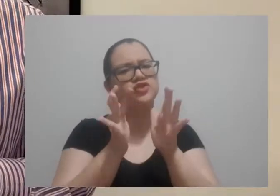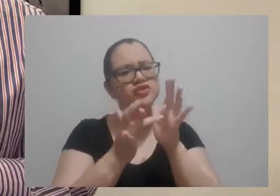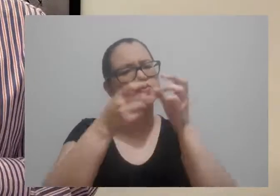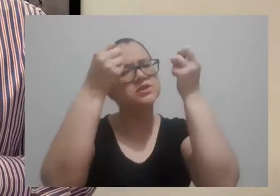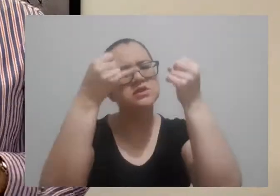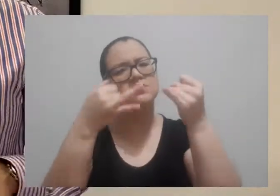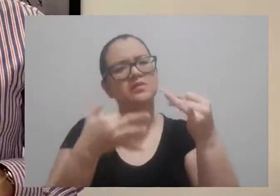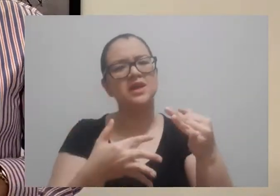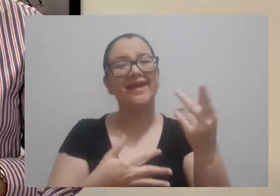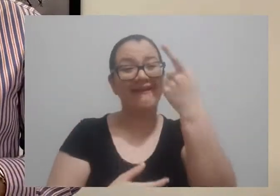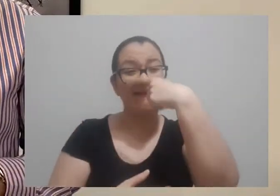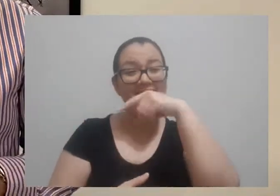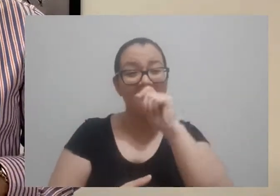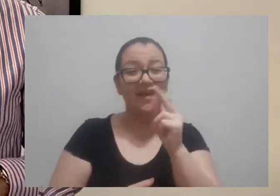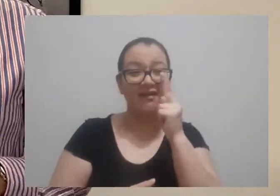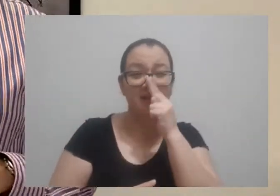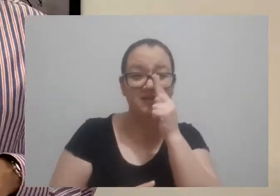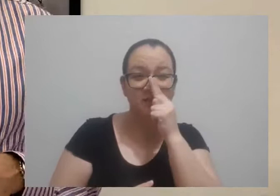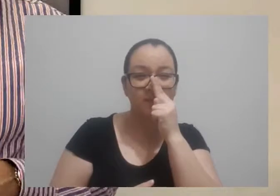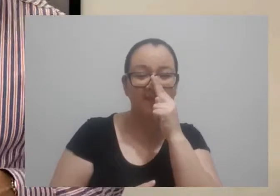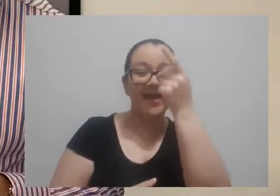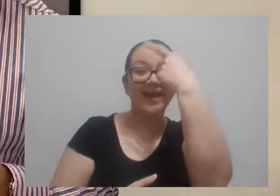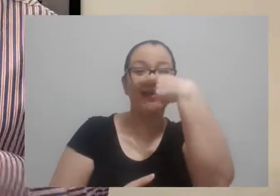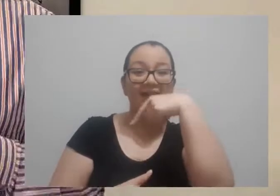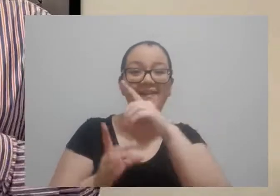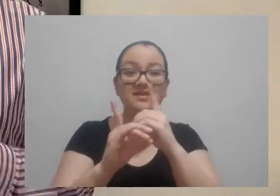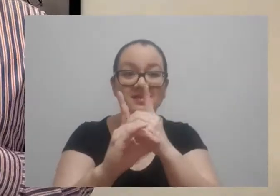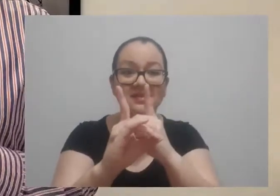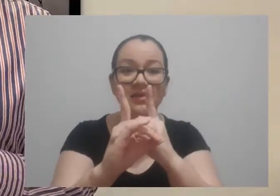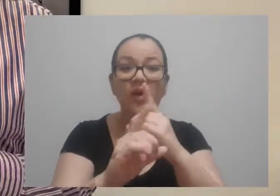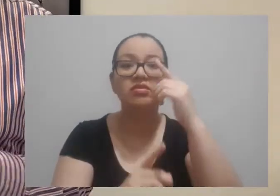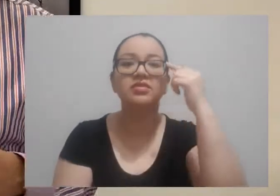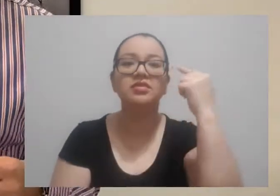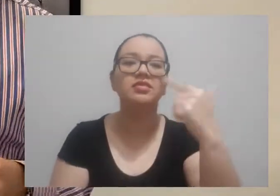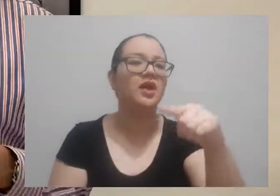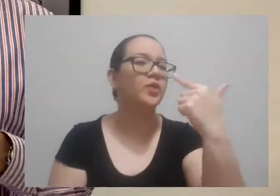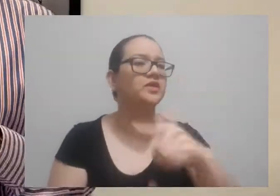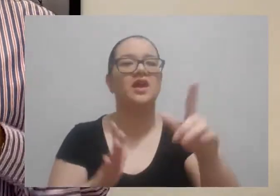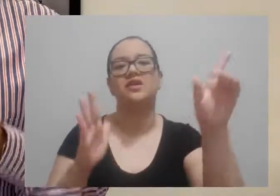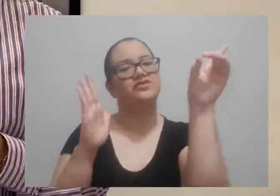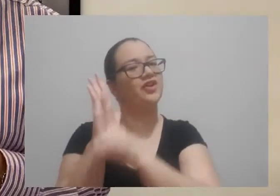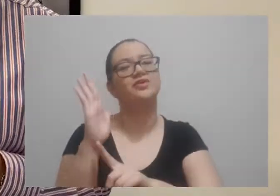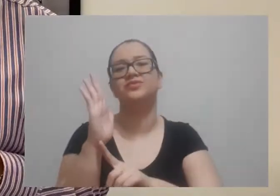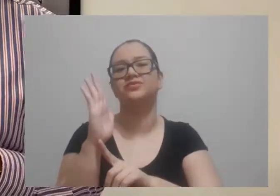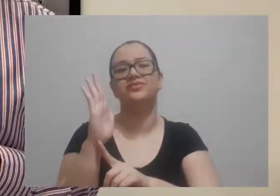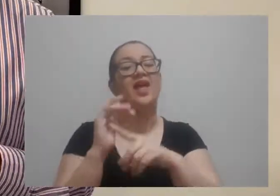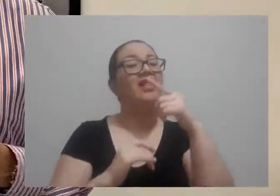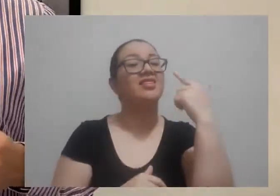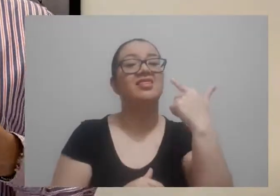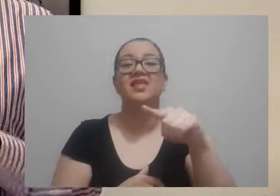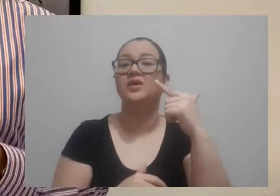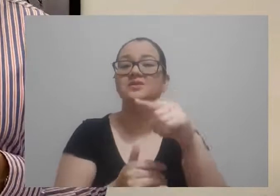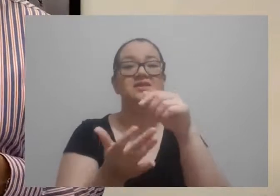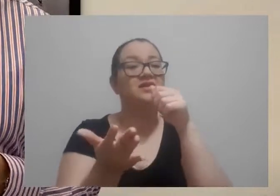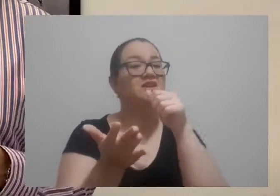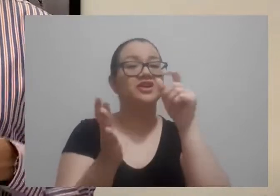seguidores não têm direitos. Eles não têm direito de pagar na mesma moeda, de executar vingança, direito